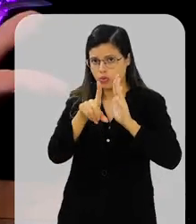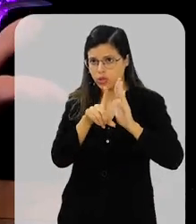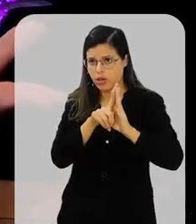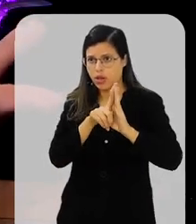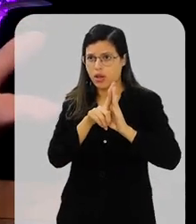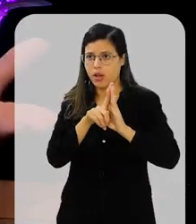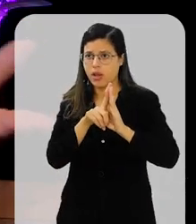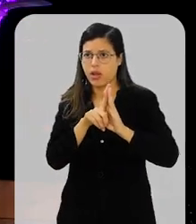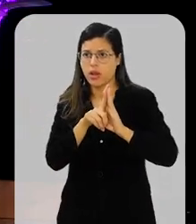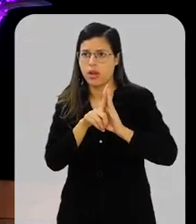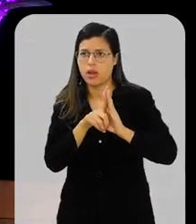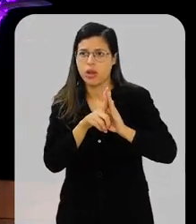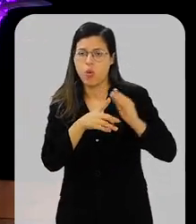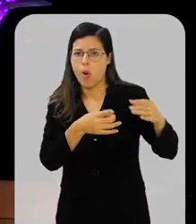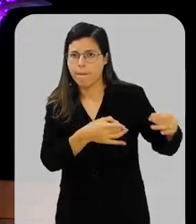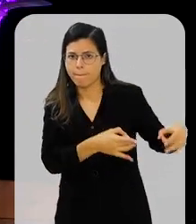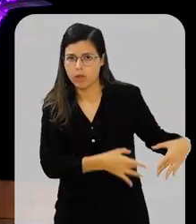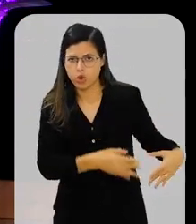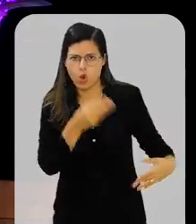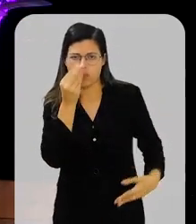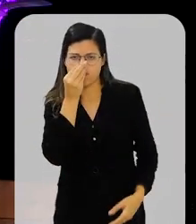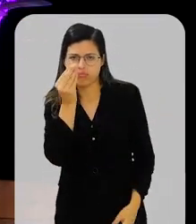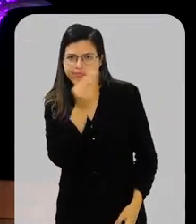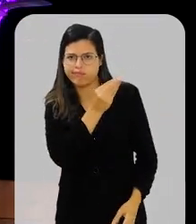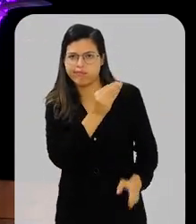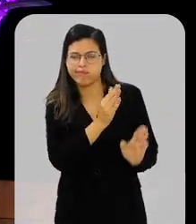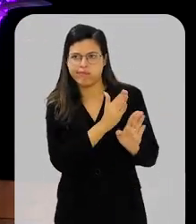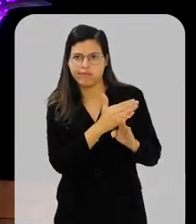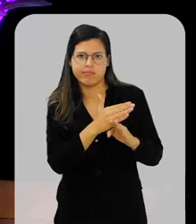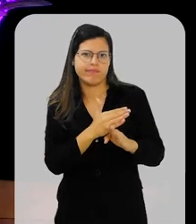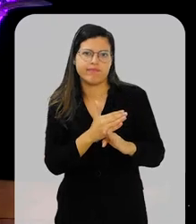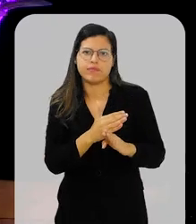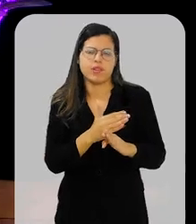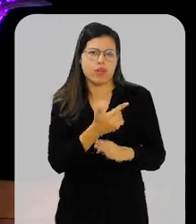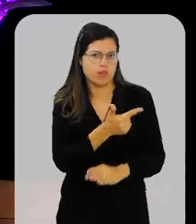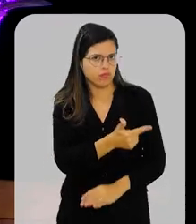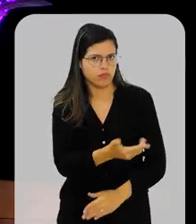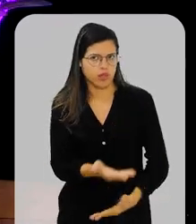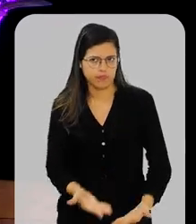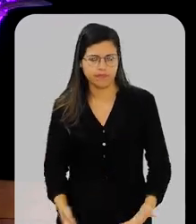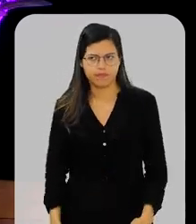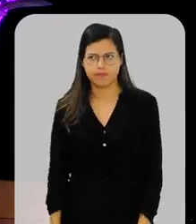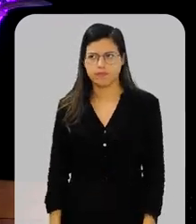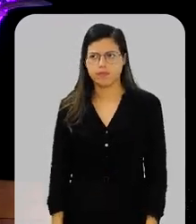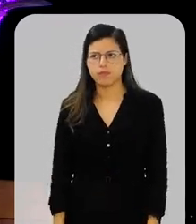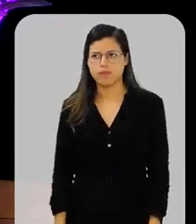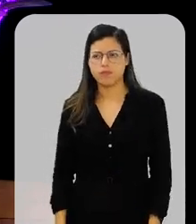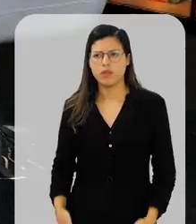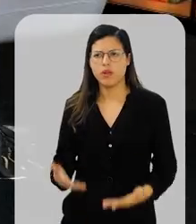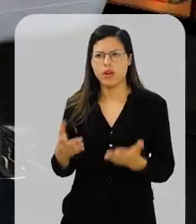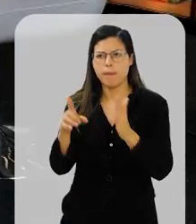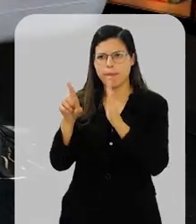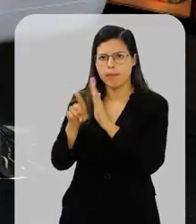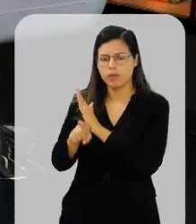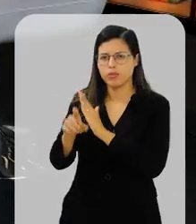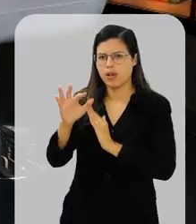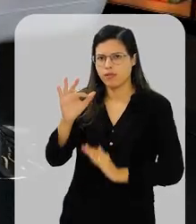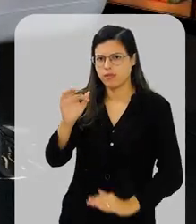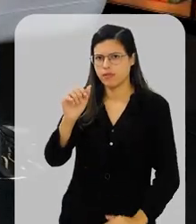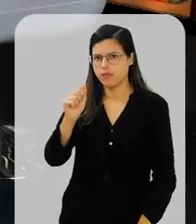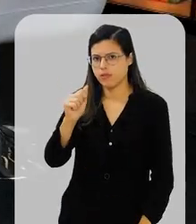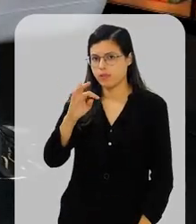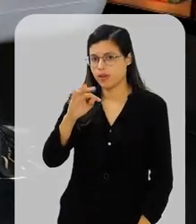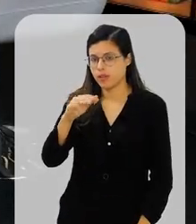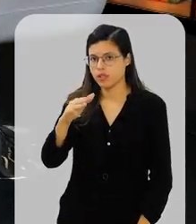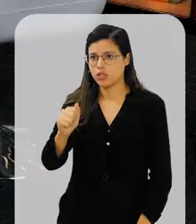disse, um projeto de lei, o abandono, a negligência às pessoas que envelhecem. Então, eu gostaria de perguntar para a